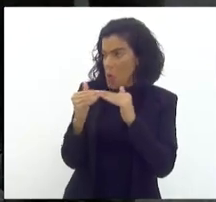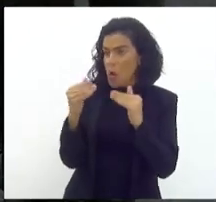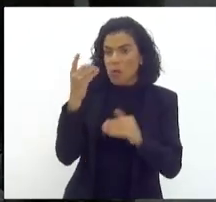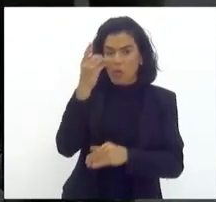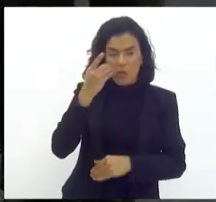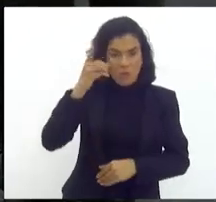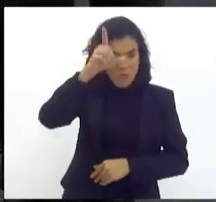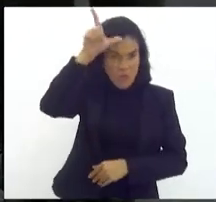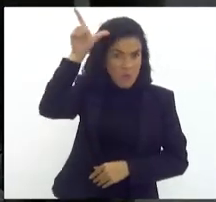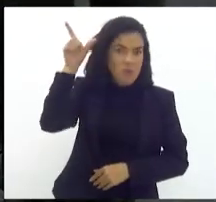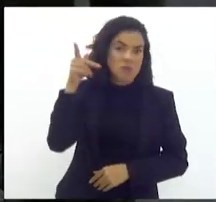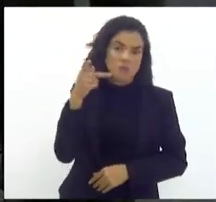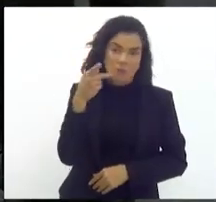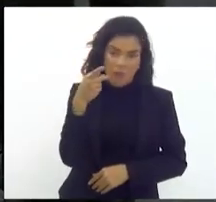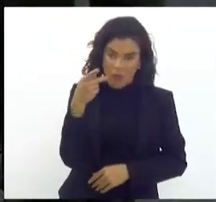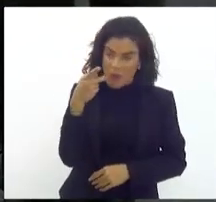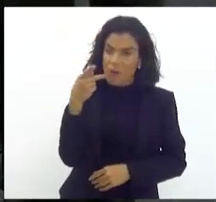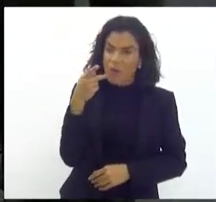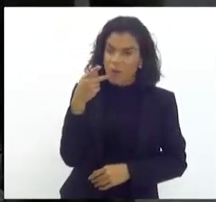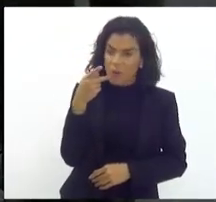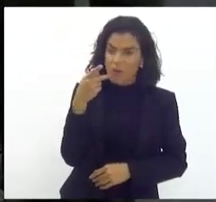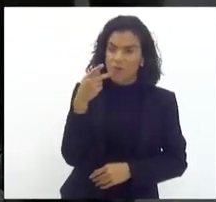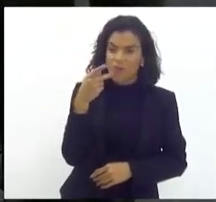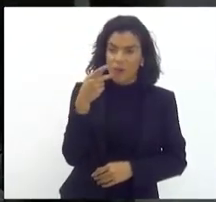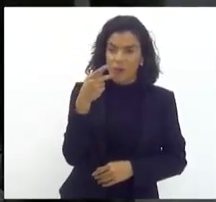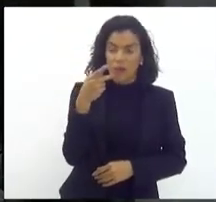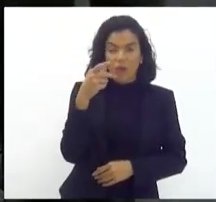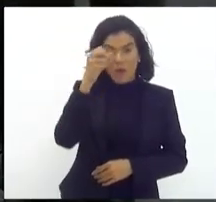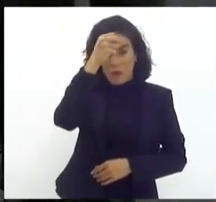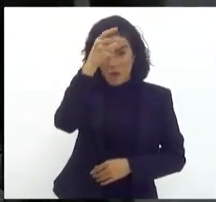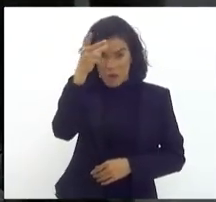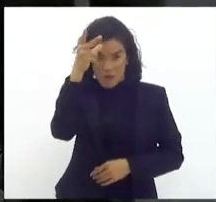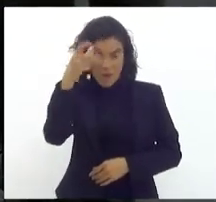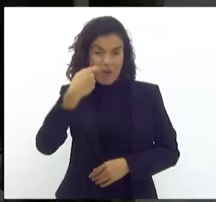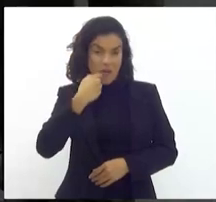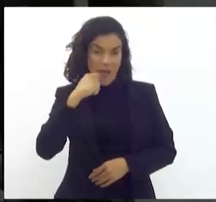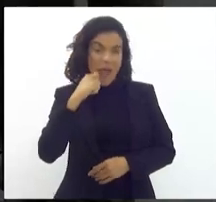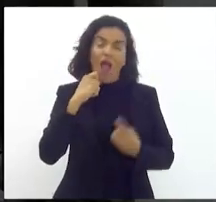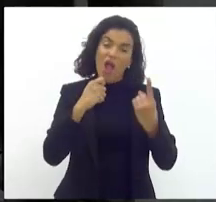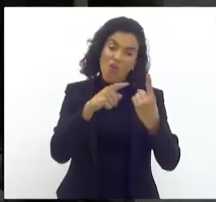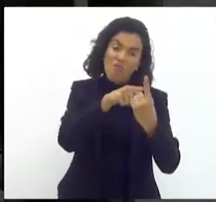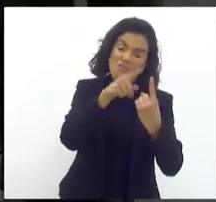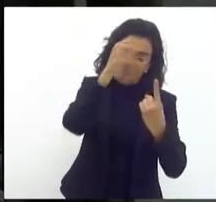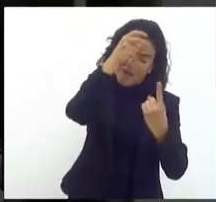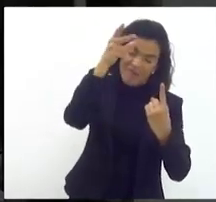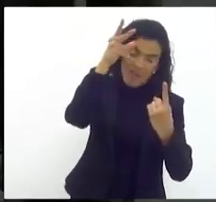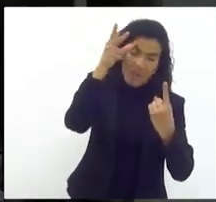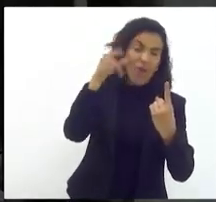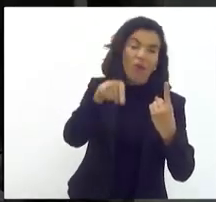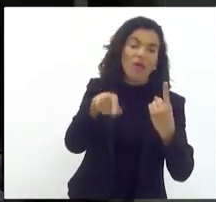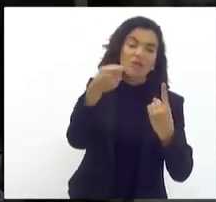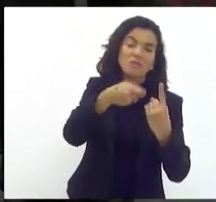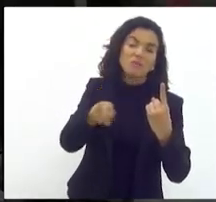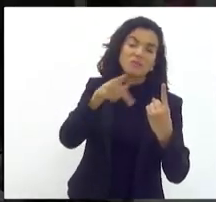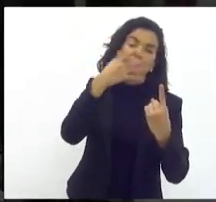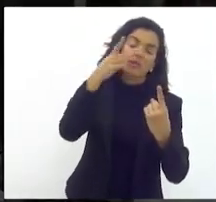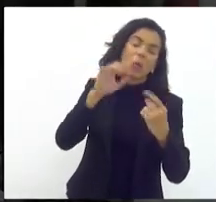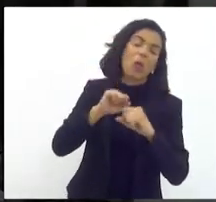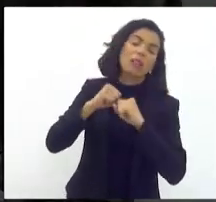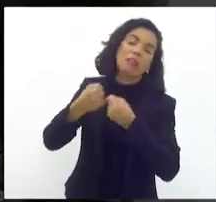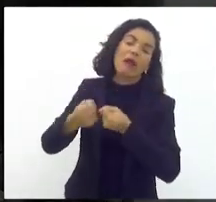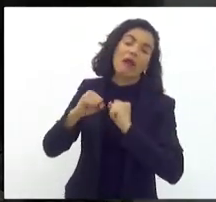Luiz Paulo que o prefeito Eduardo Paes é um desses Prefeito que não precisa de ninguém para